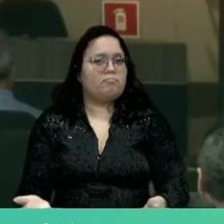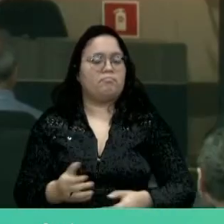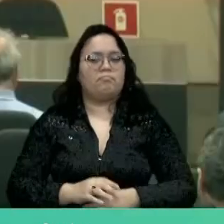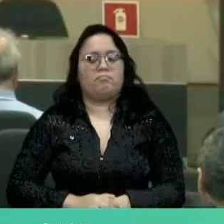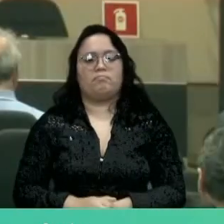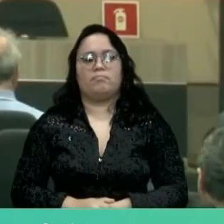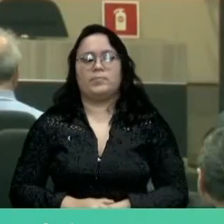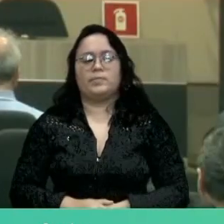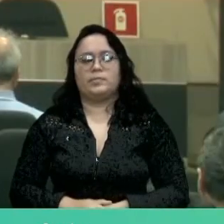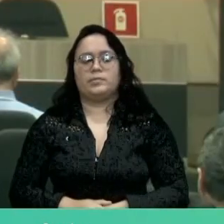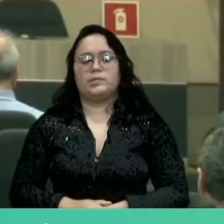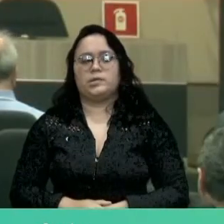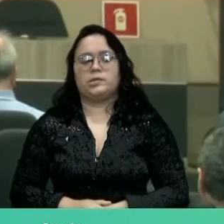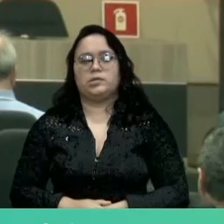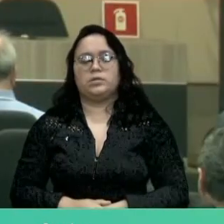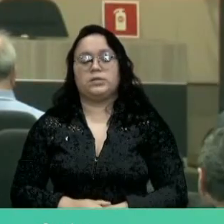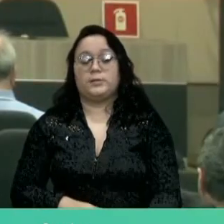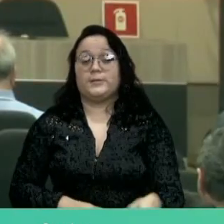Olha,